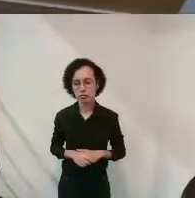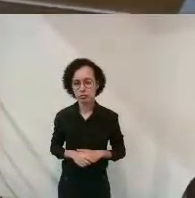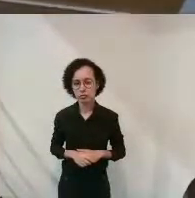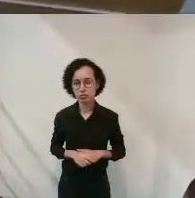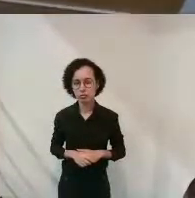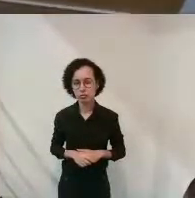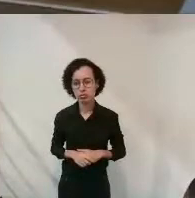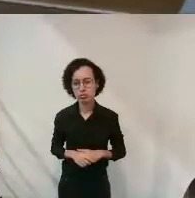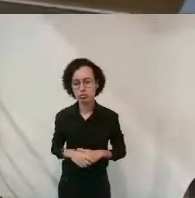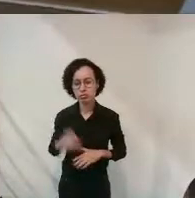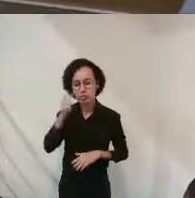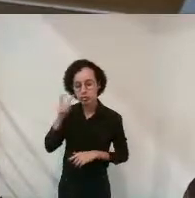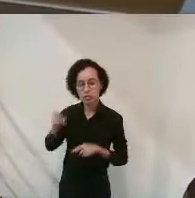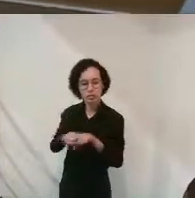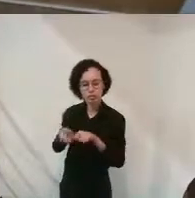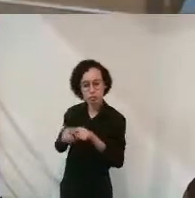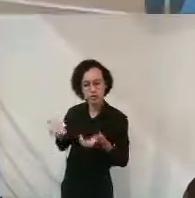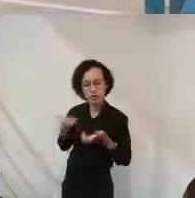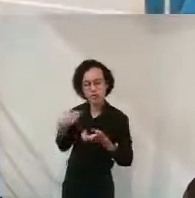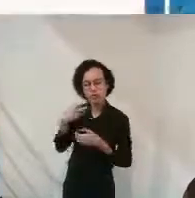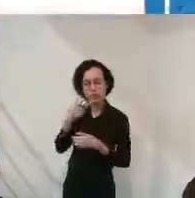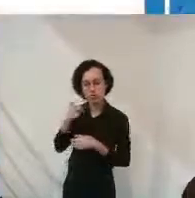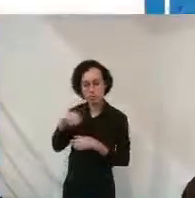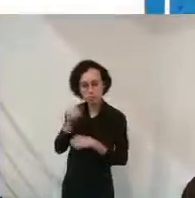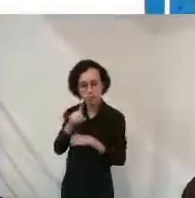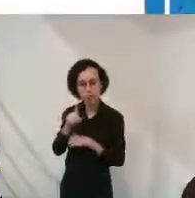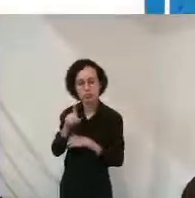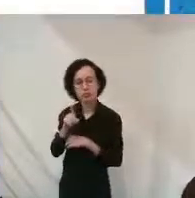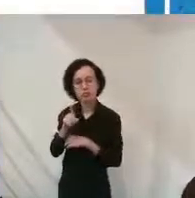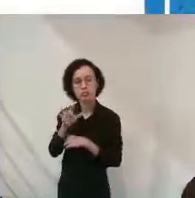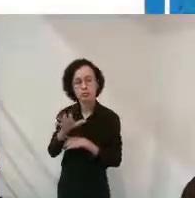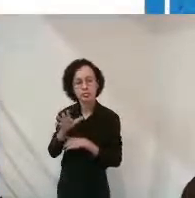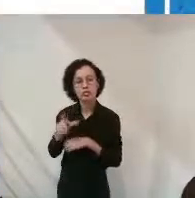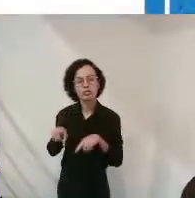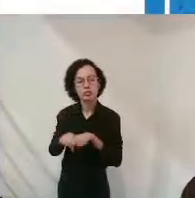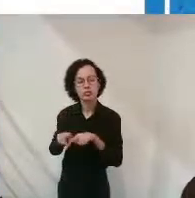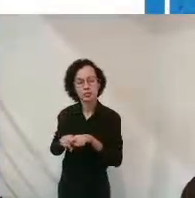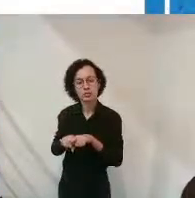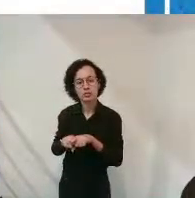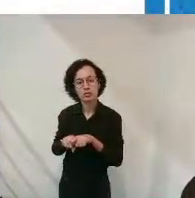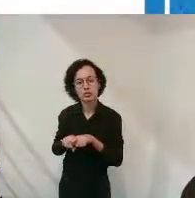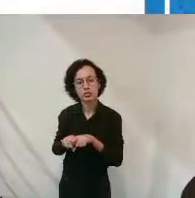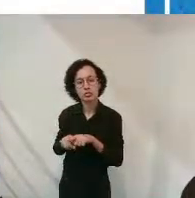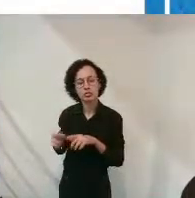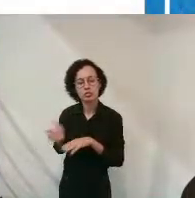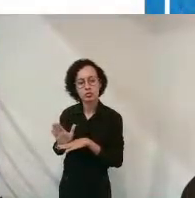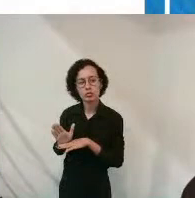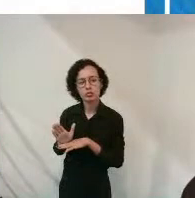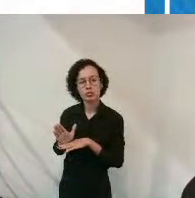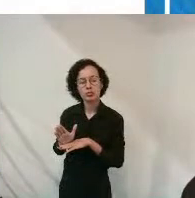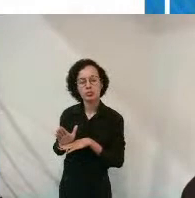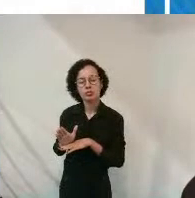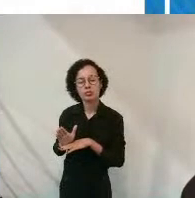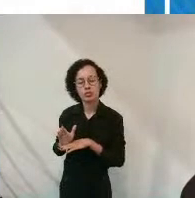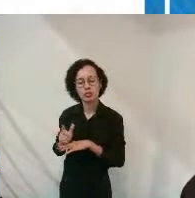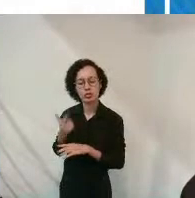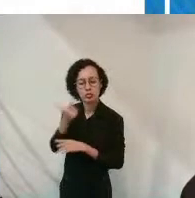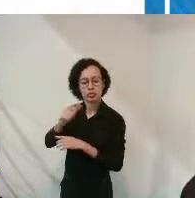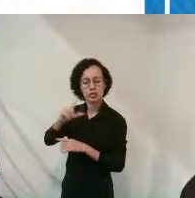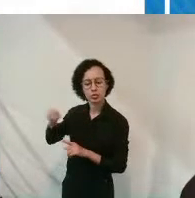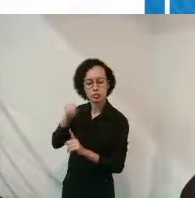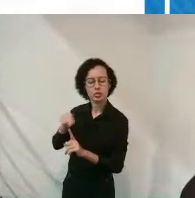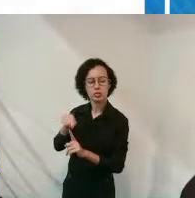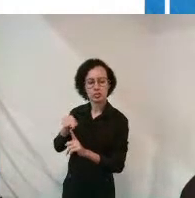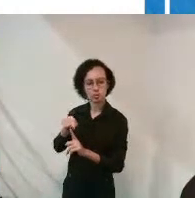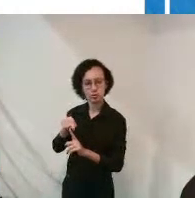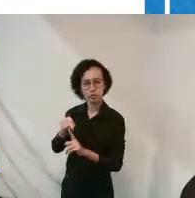uma coisa que é interessante que eu queria falar, e isso também serviria e serve para contribuir para nós alcançarmos objetivos sustentáveis da